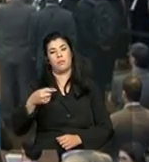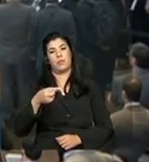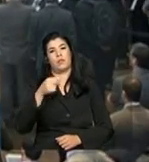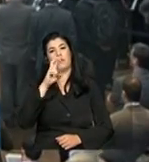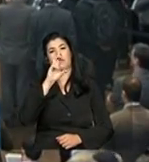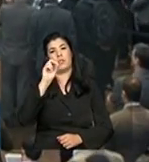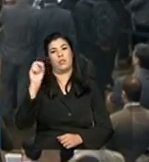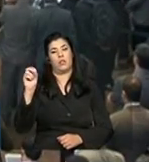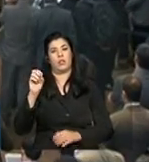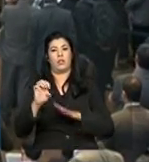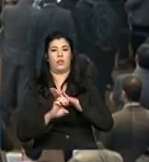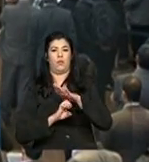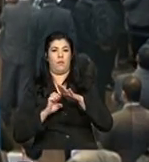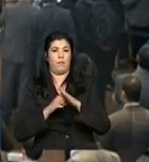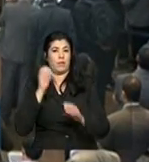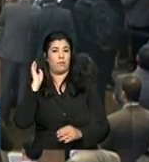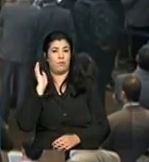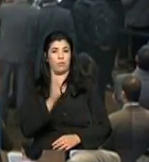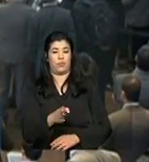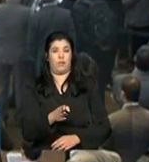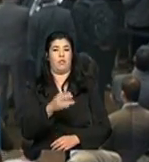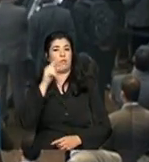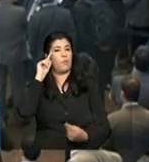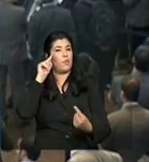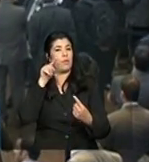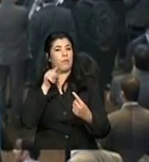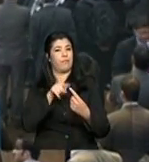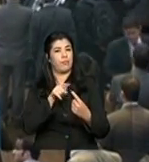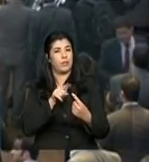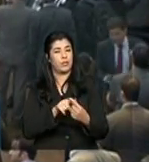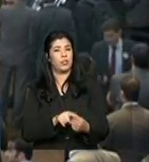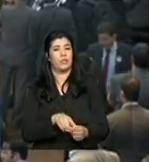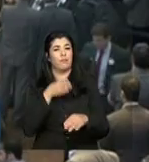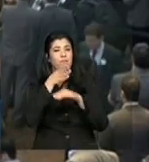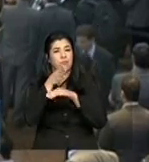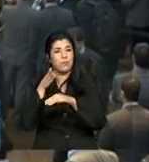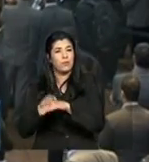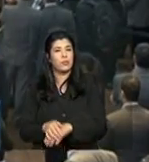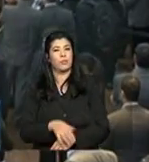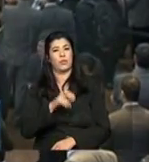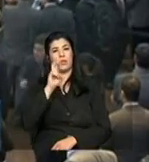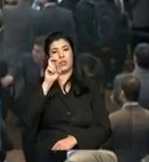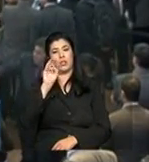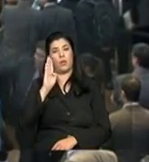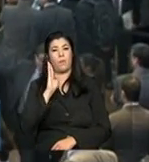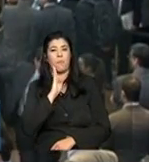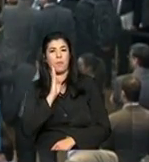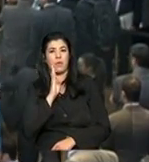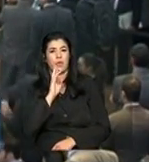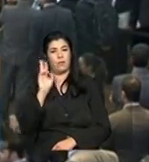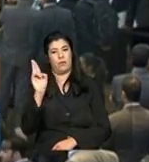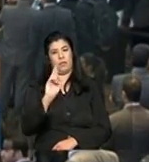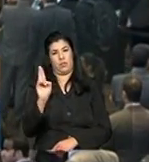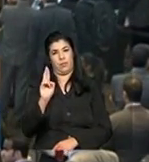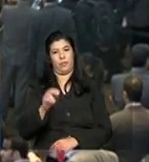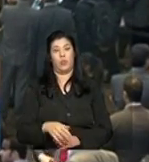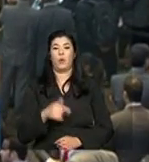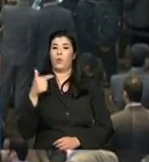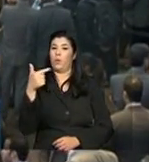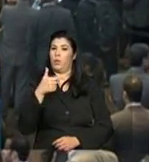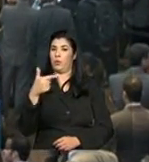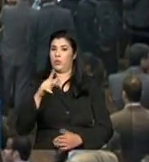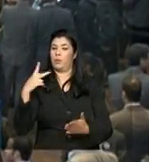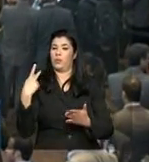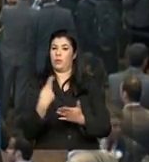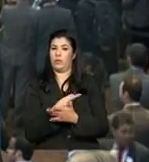diretos. Investimentos previstos são da ordem de 5 bilhões de reais. O segundo leilão de linhas de transmissão